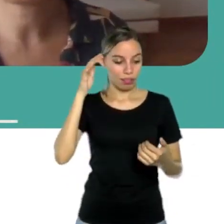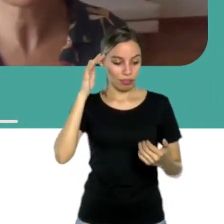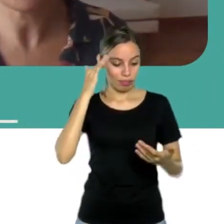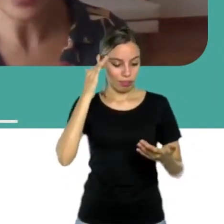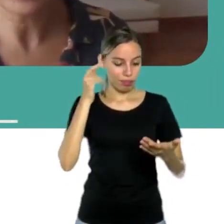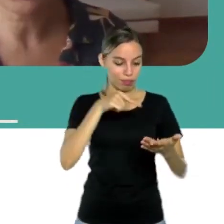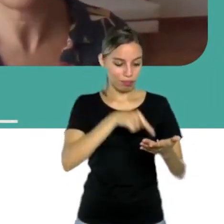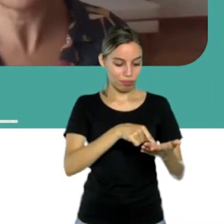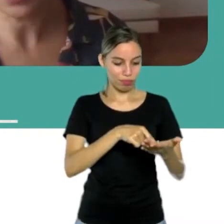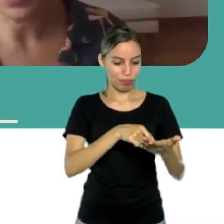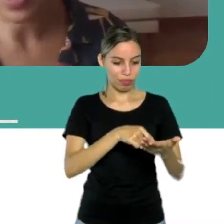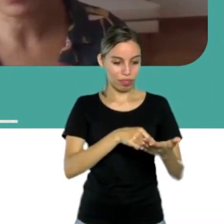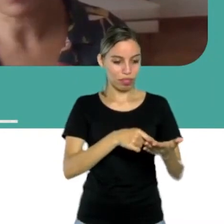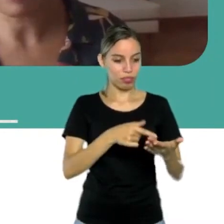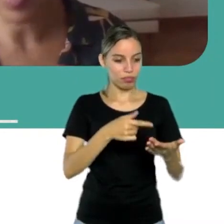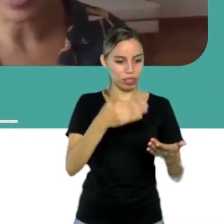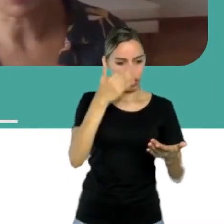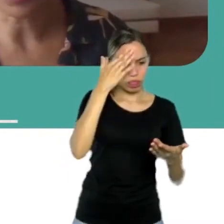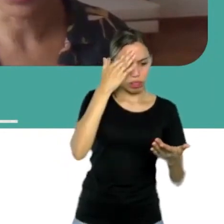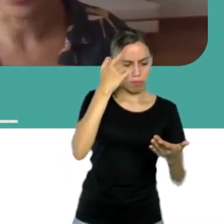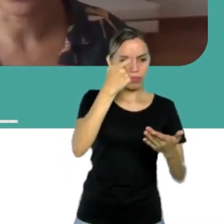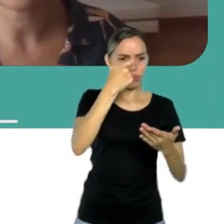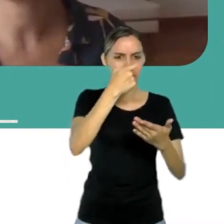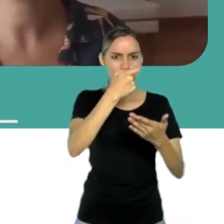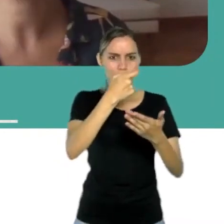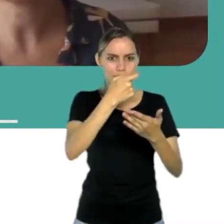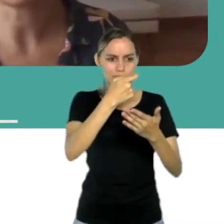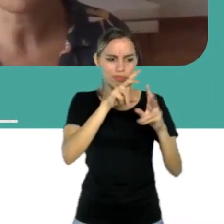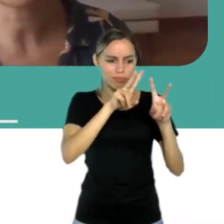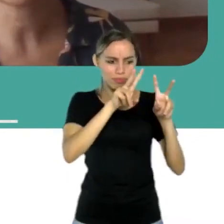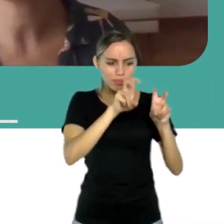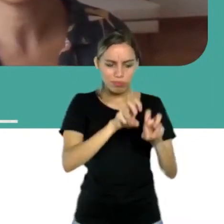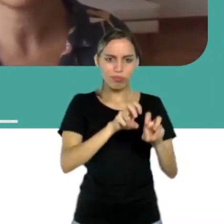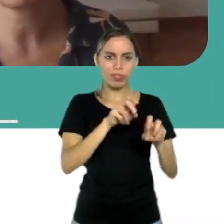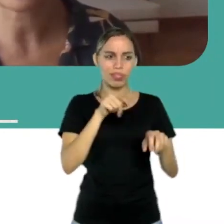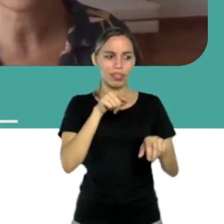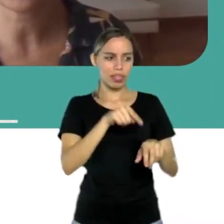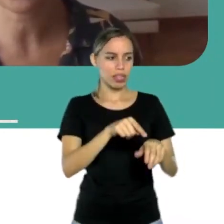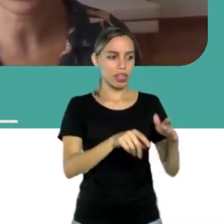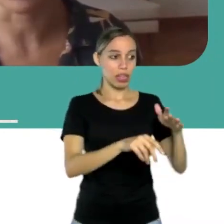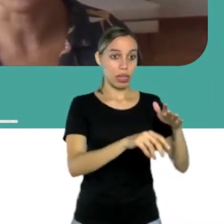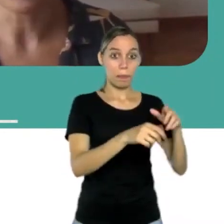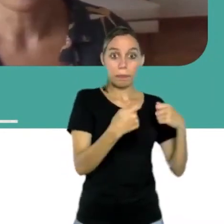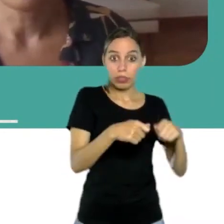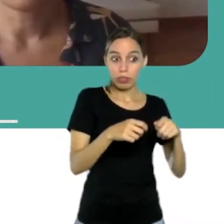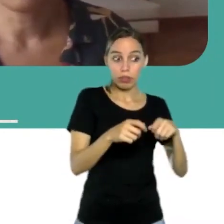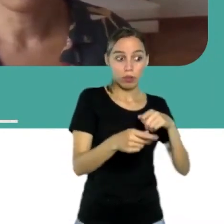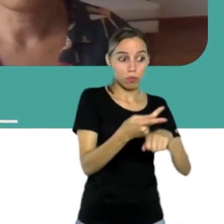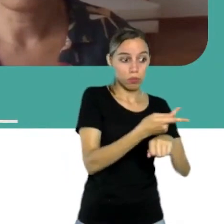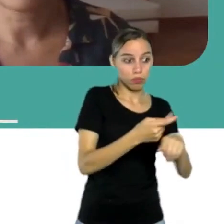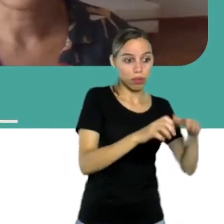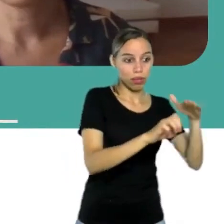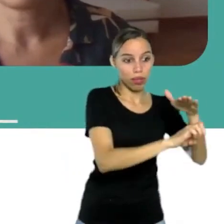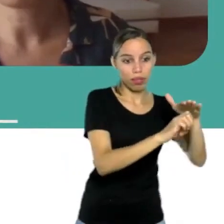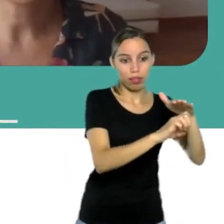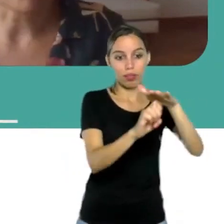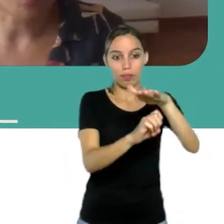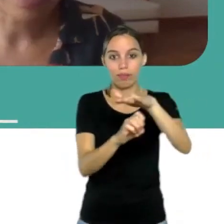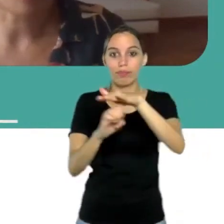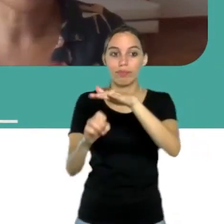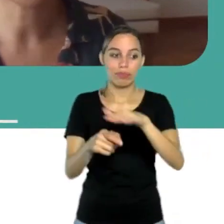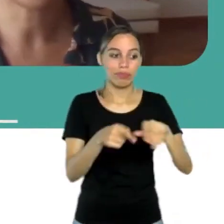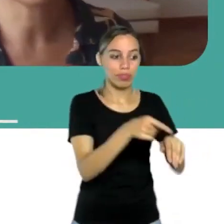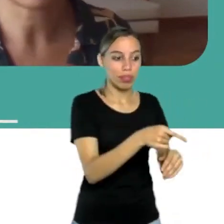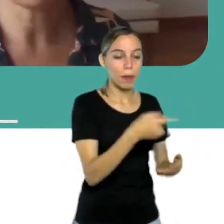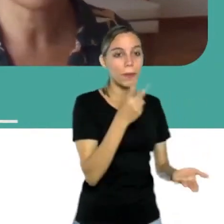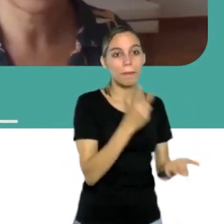e procurar editoras que tenham a ver com aquele projeto, né? Que tem um projeto que faz sentido com aquilo. A Urutau,